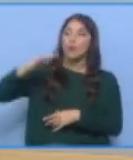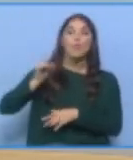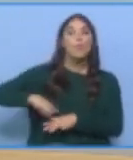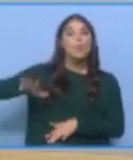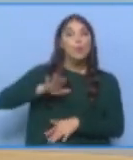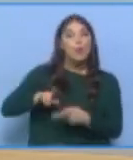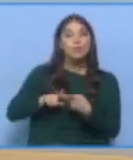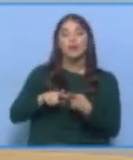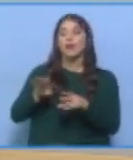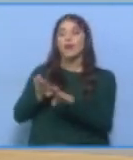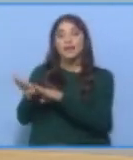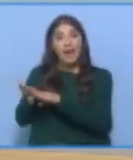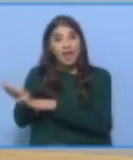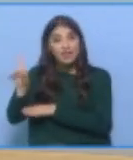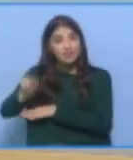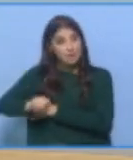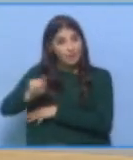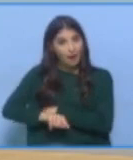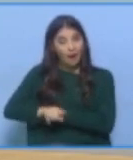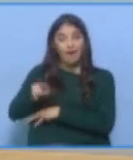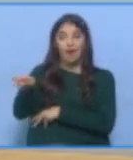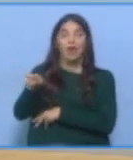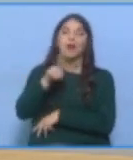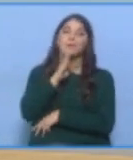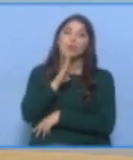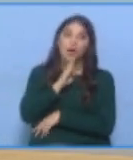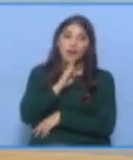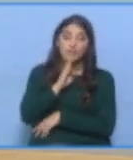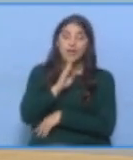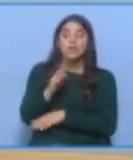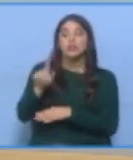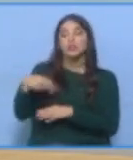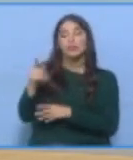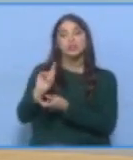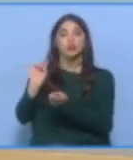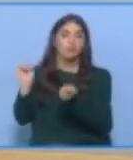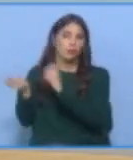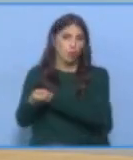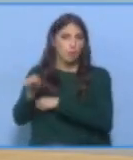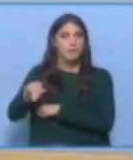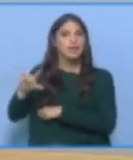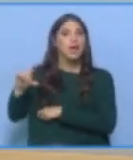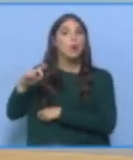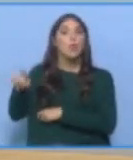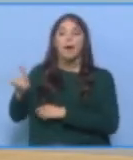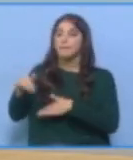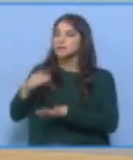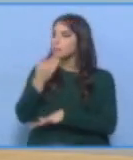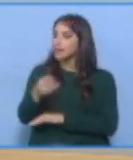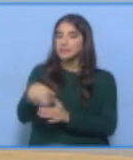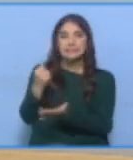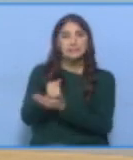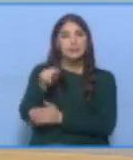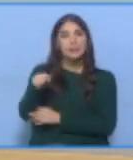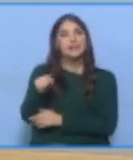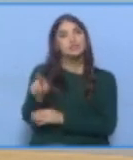própria Itália, onde ele morava. Depois foi muito cedo morar para Milão e ali cresceu. Mas pedia sempre para estes sítios. Então, Fátima, ele